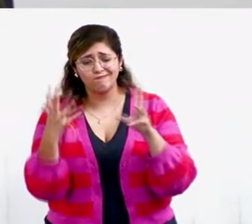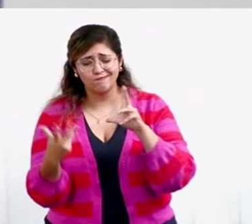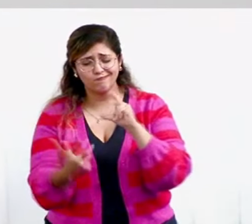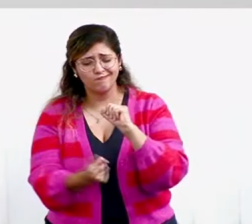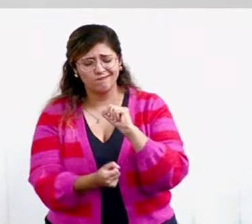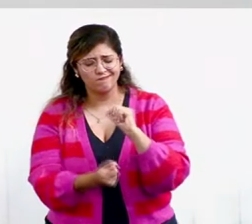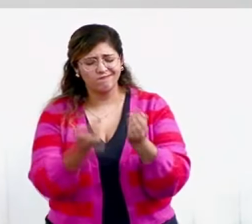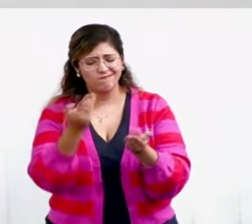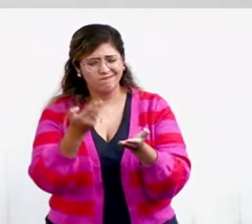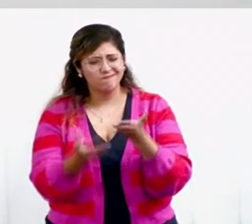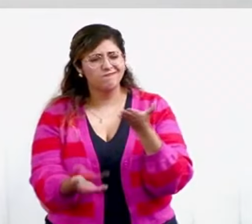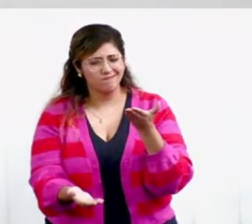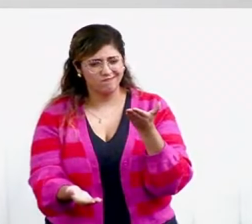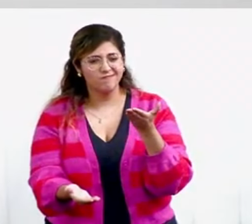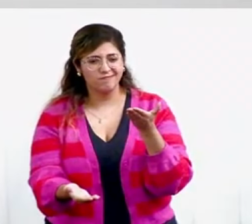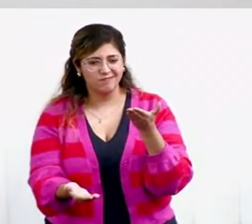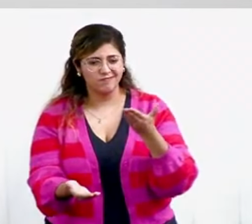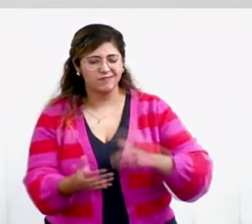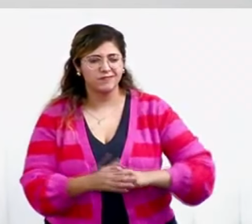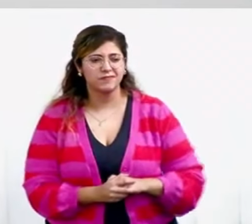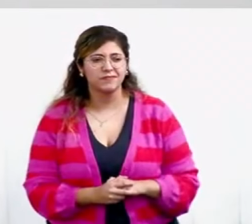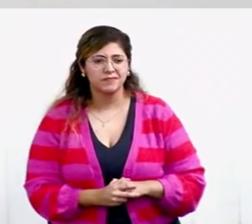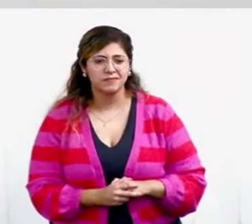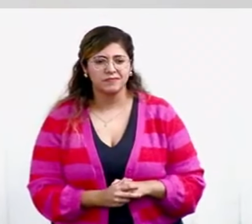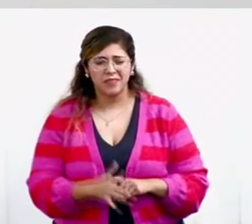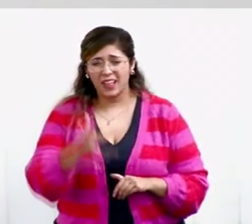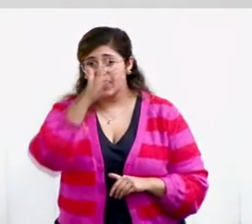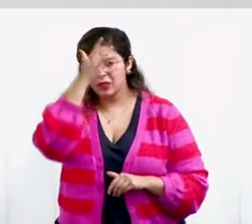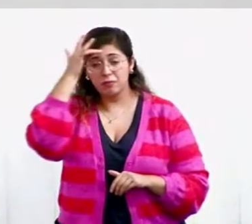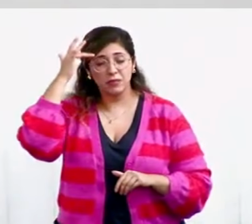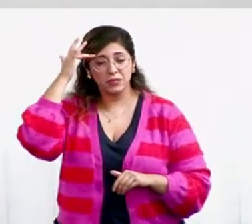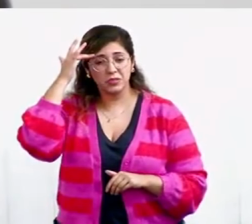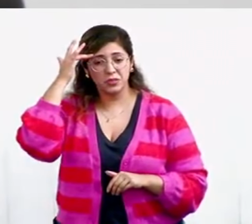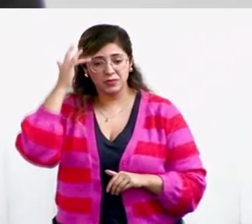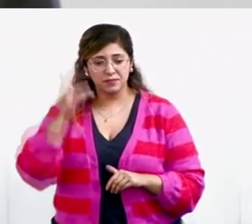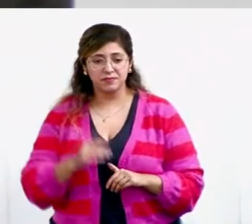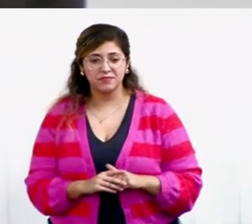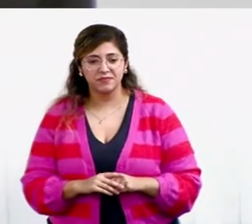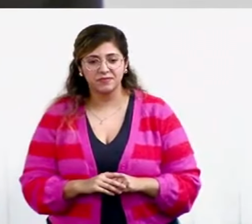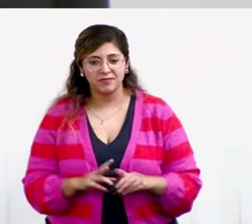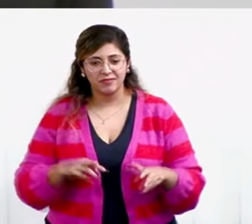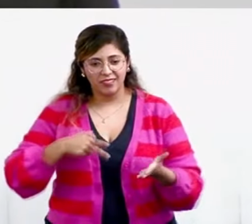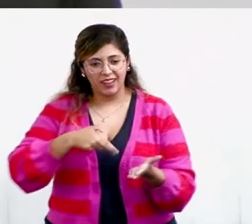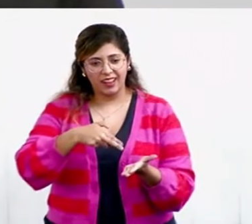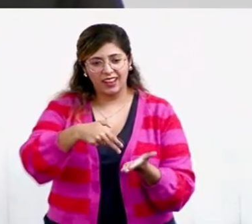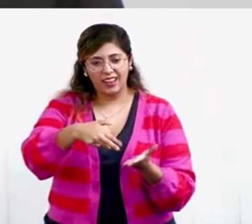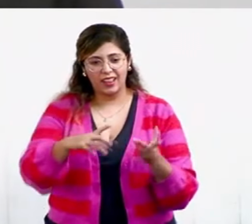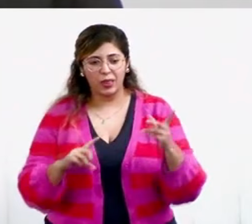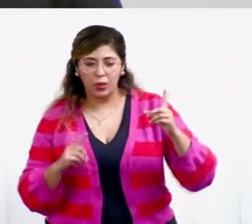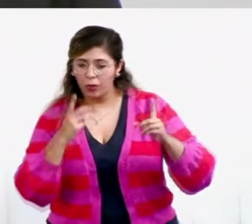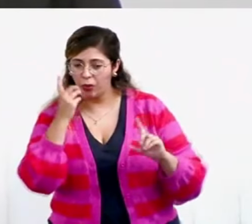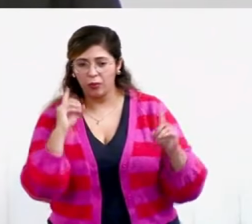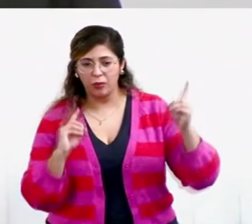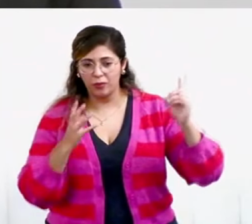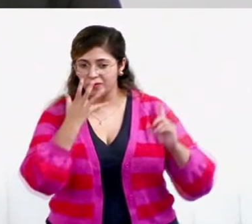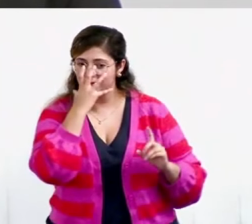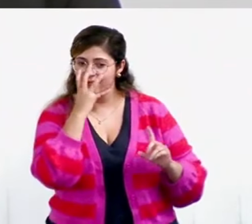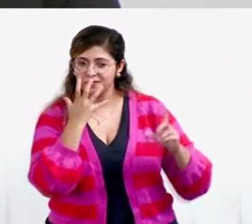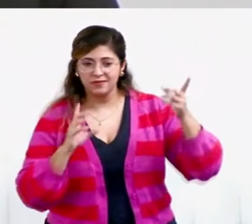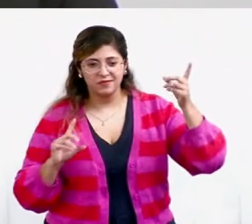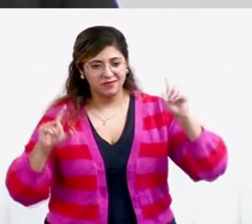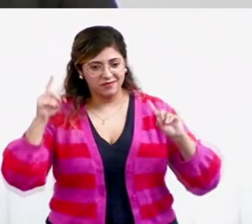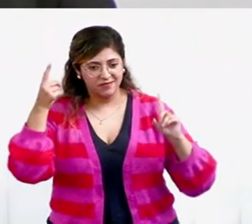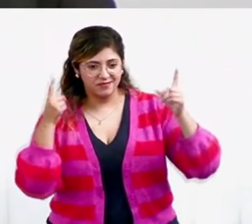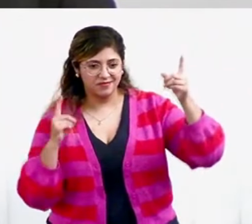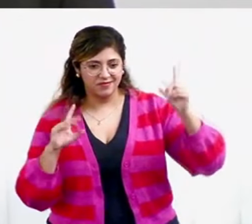Quando você passa pelas ruas e vem as pessoas voltando dos seus bloquinhos de carnaval, o seu olhar